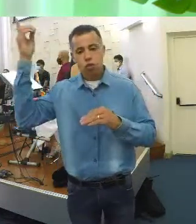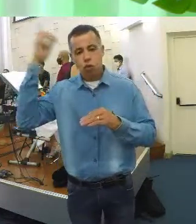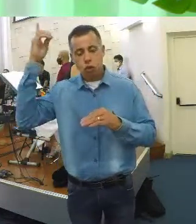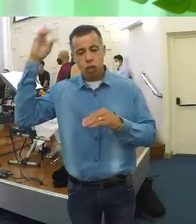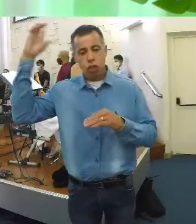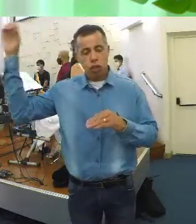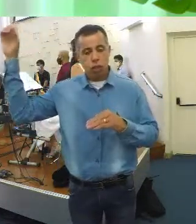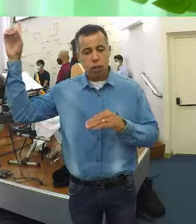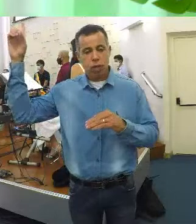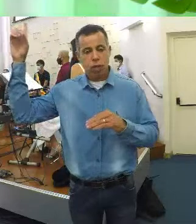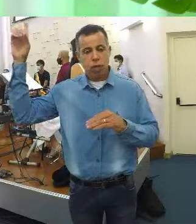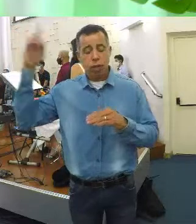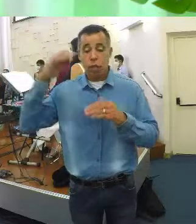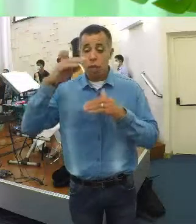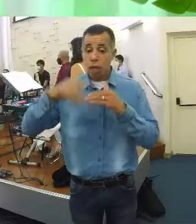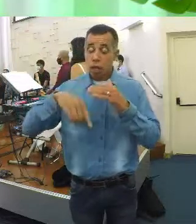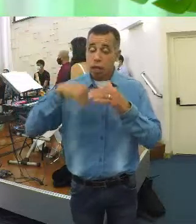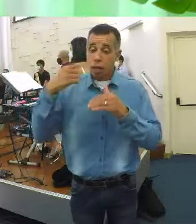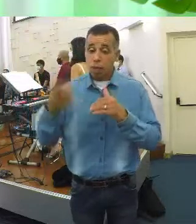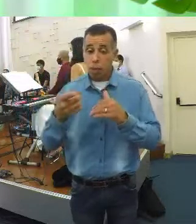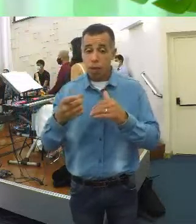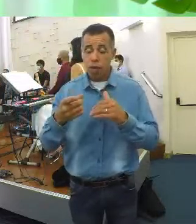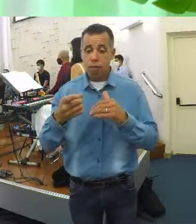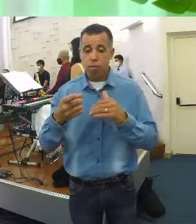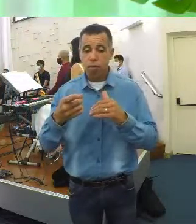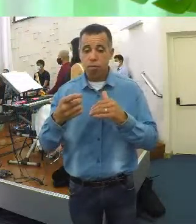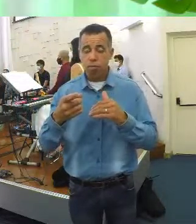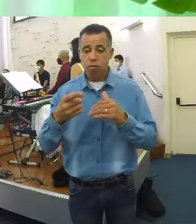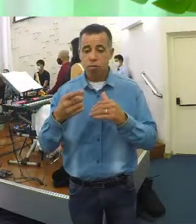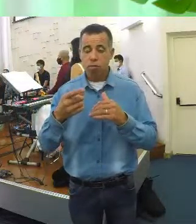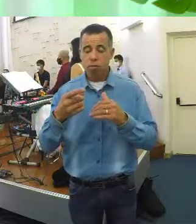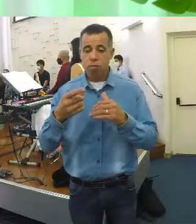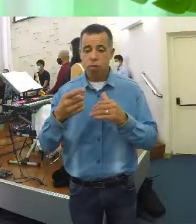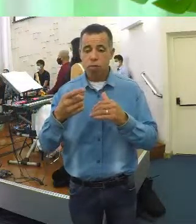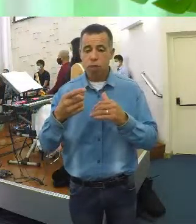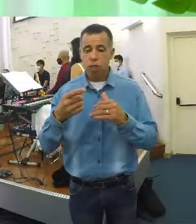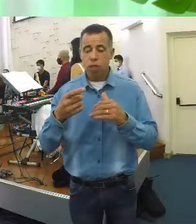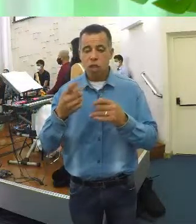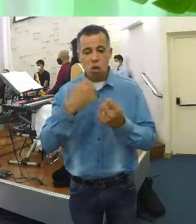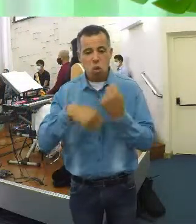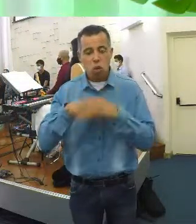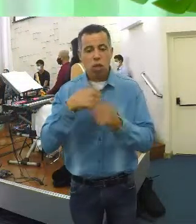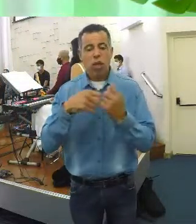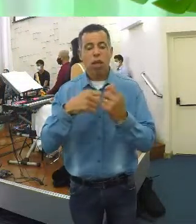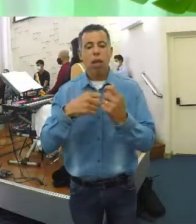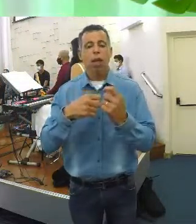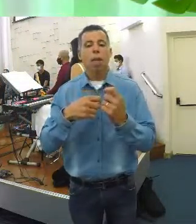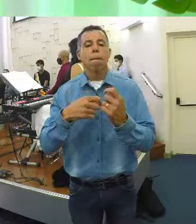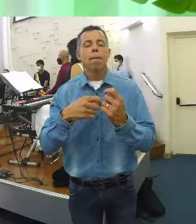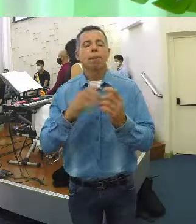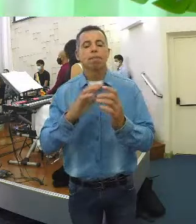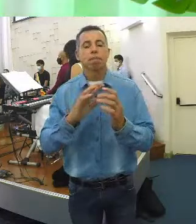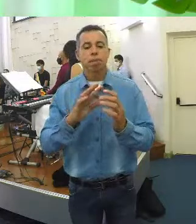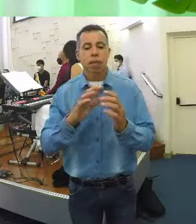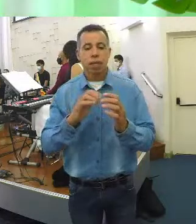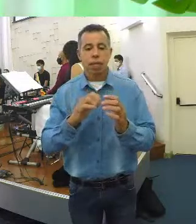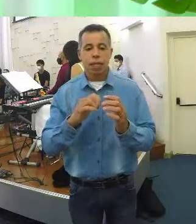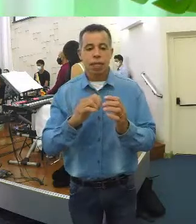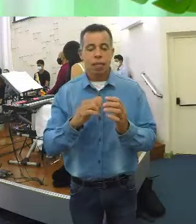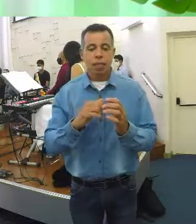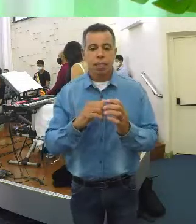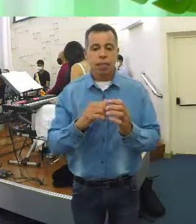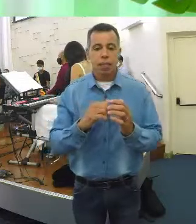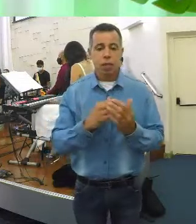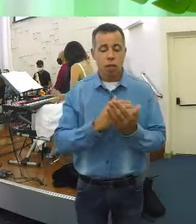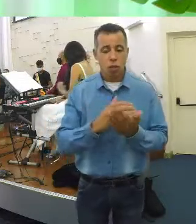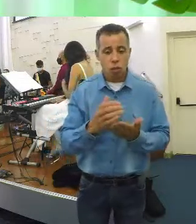na sequência, claro que é inegociável listar primeiramente o amor. Logo na sequência a palavra de Deus diz: